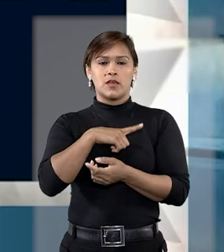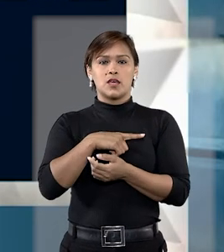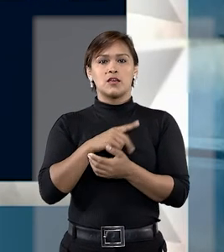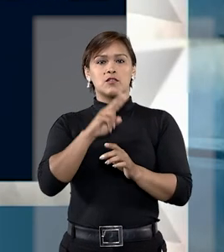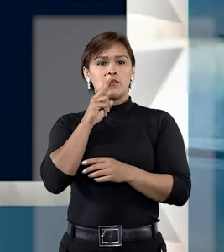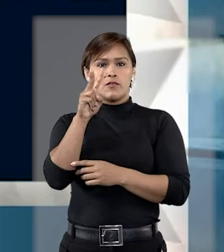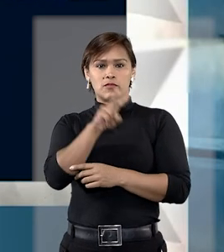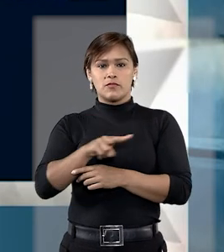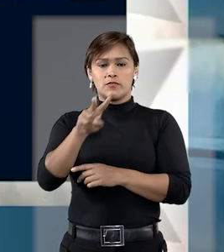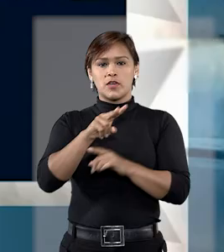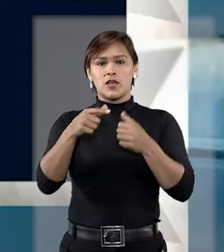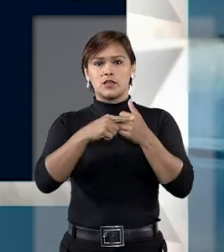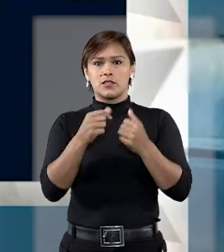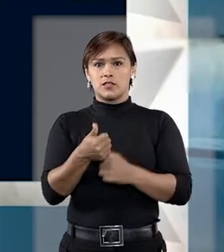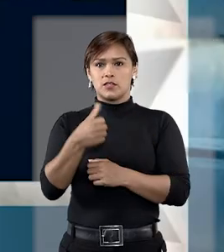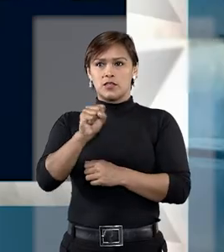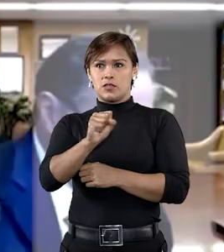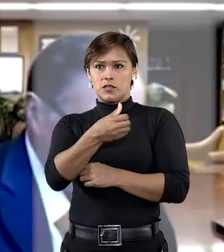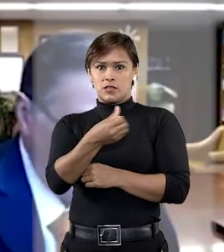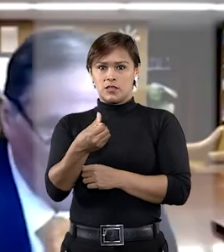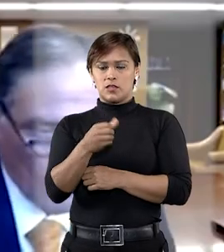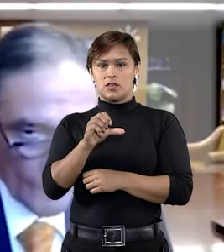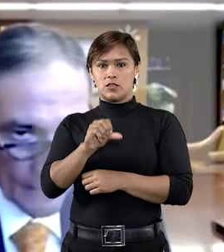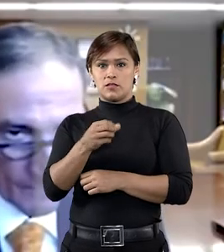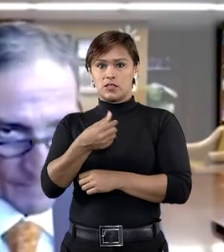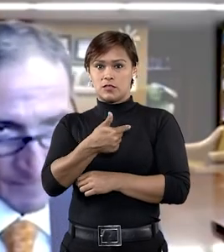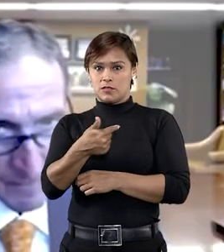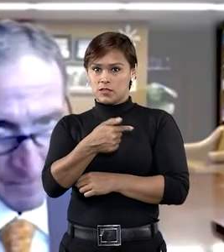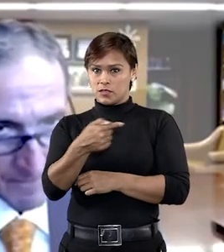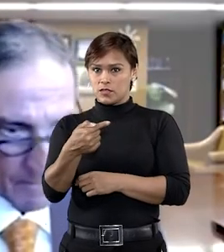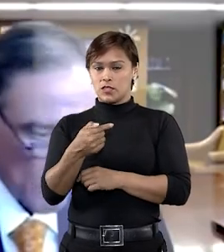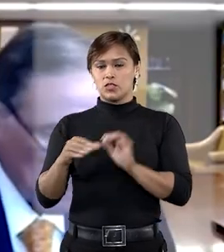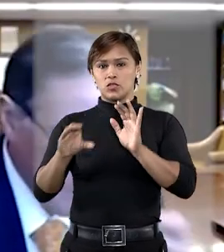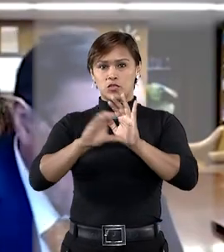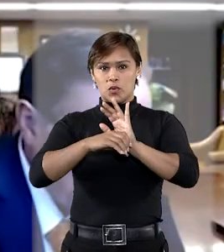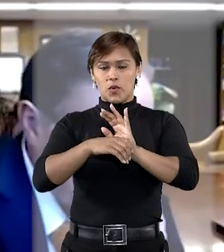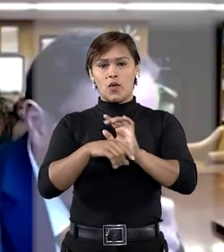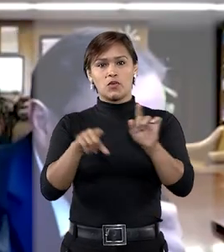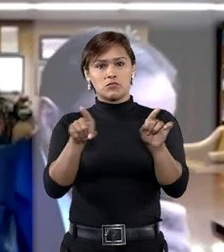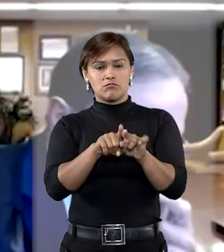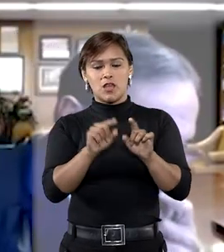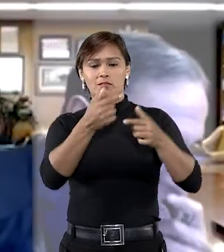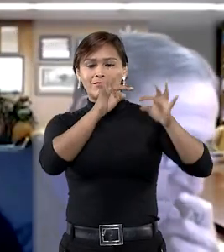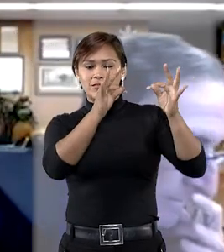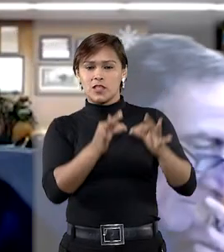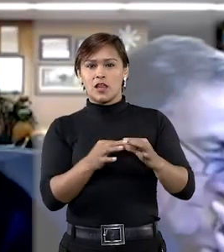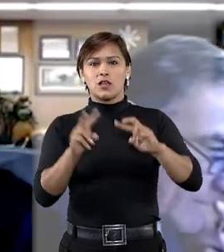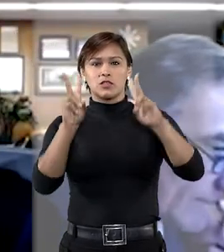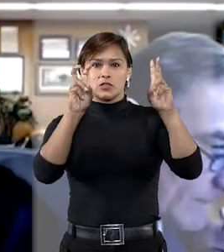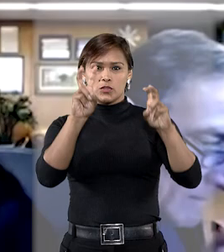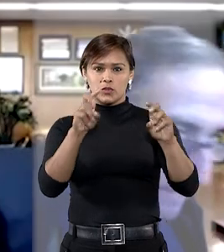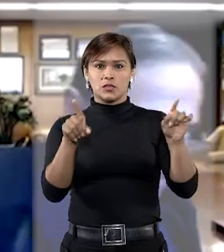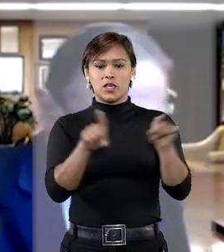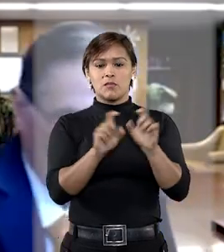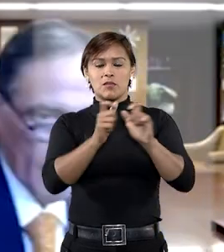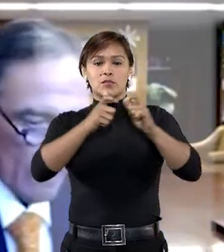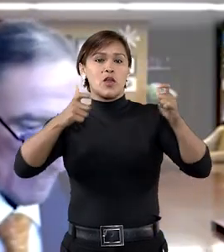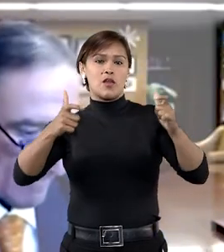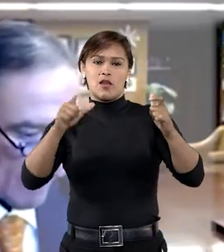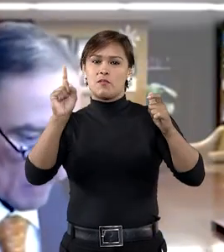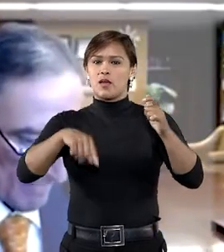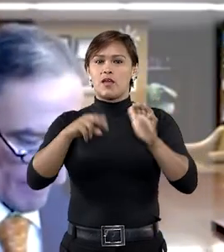em vista que os artigos 186 e 927 do Código Civil tratam do tema de forma ampla